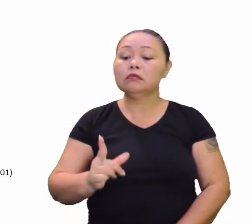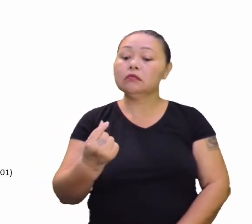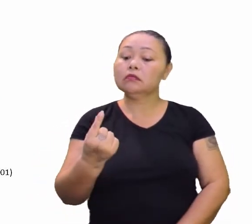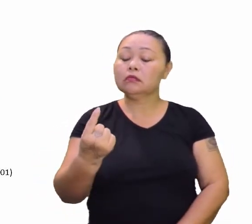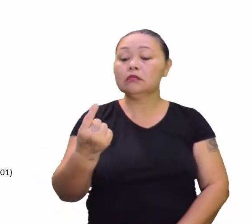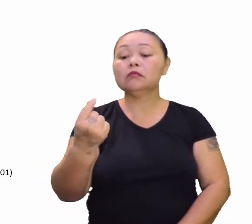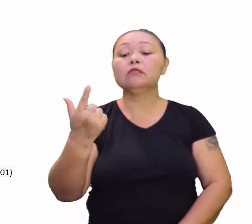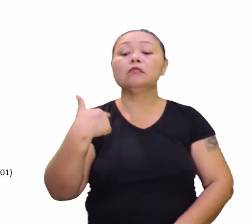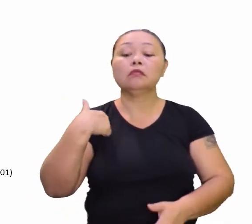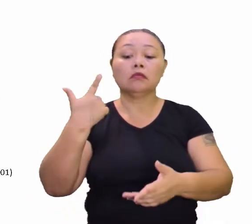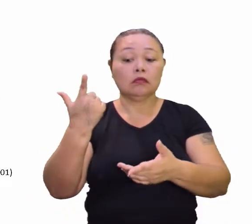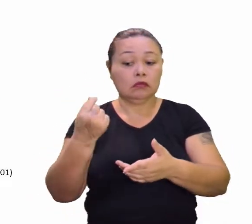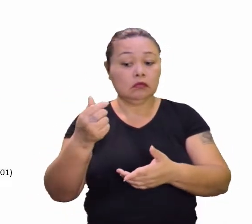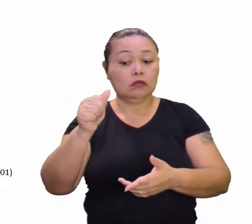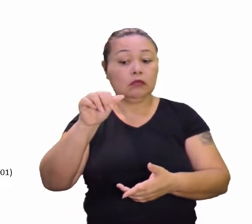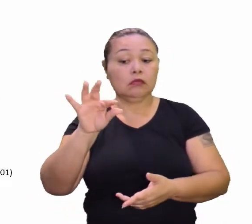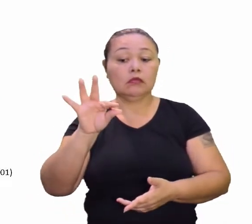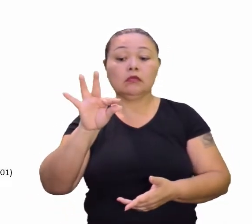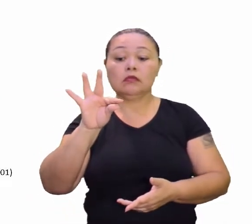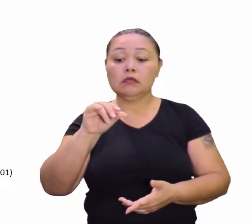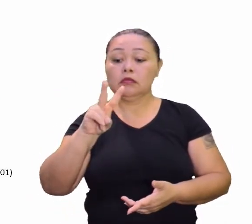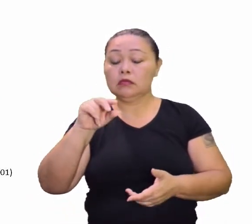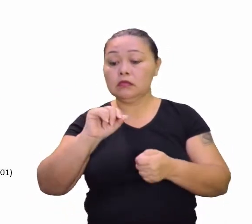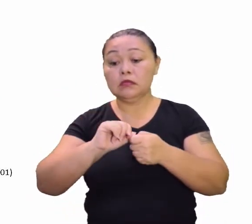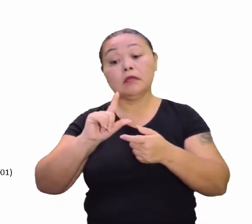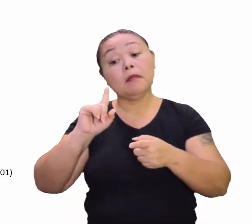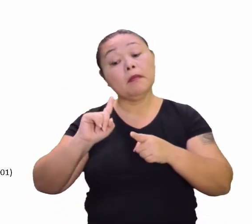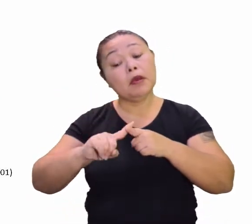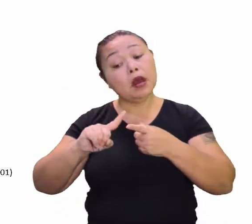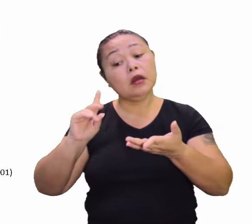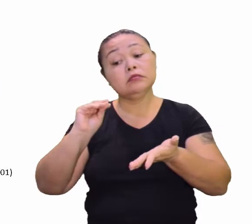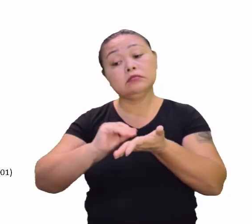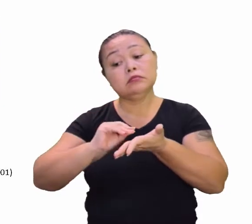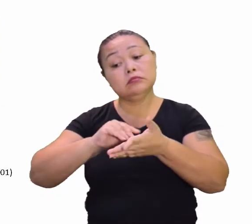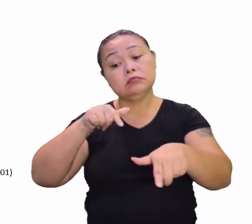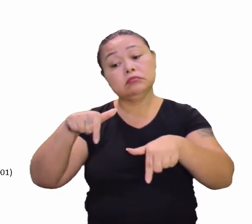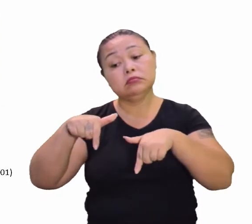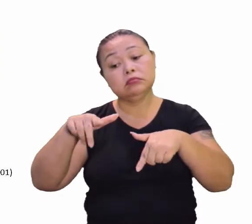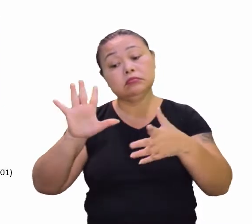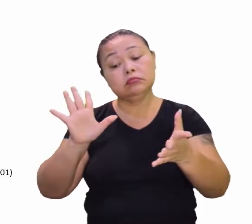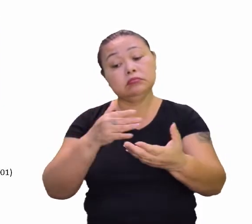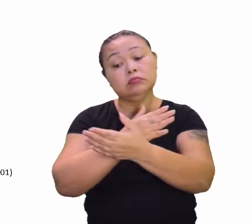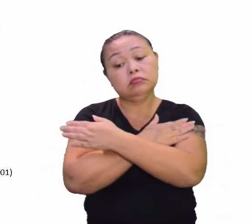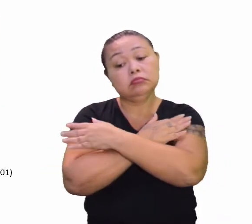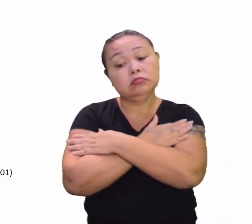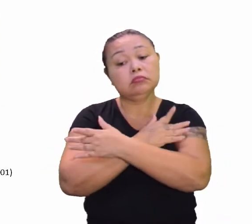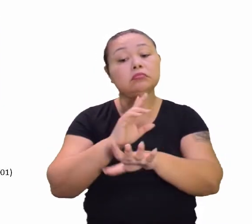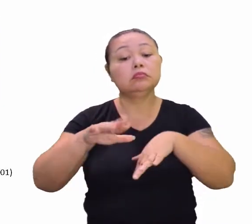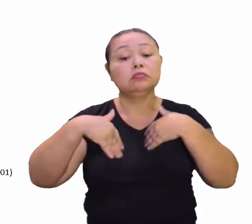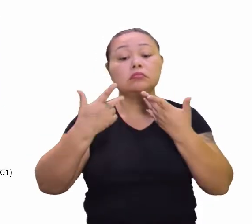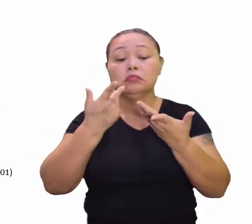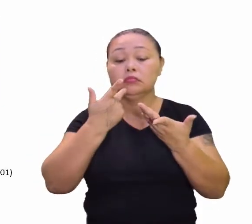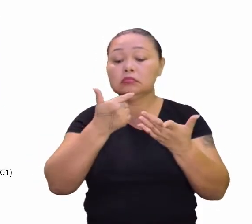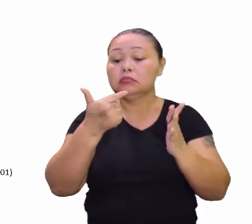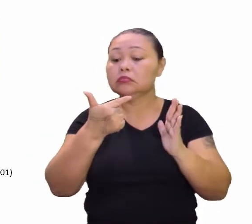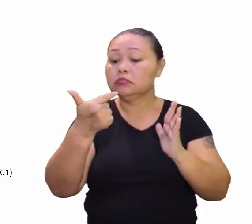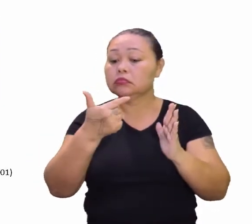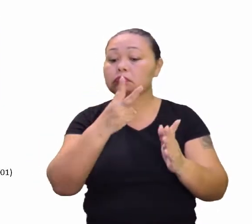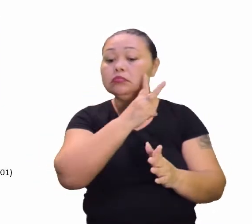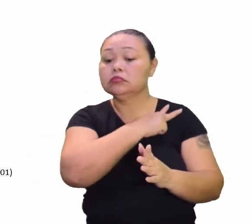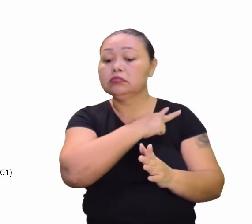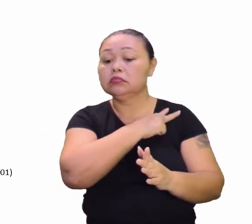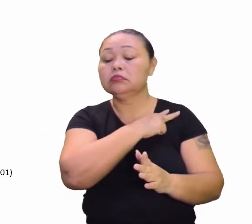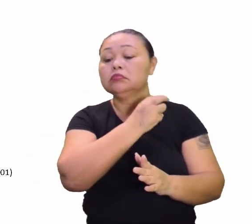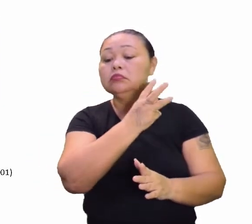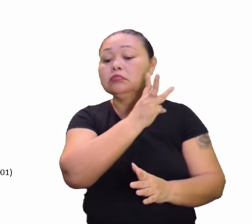só está desempregado. Muito bem. Então, essa população economicamente ativa é aquela população que a gente falou lá no segundo ano, lá no primeiro